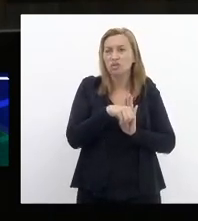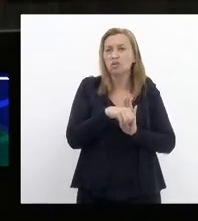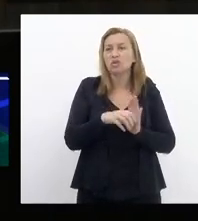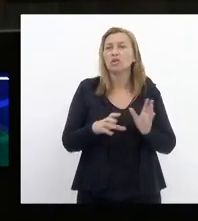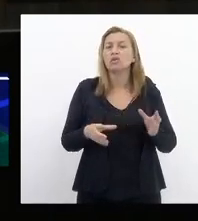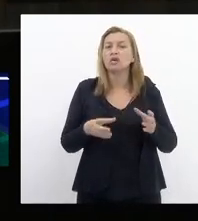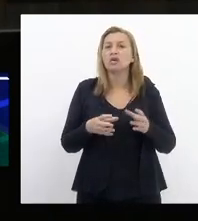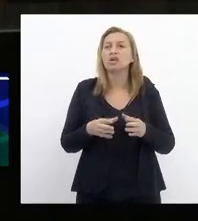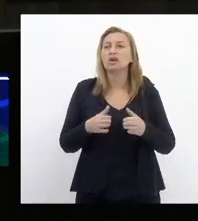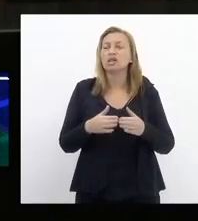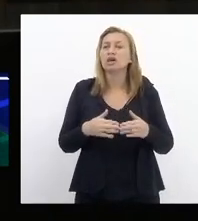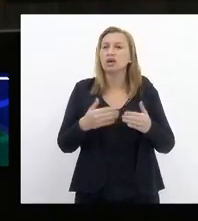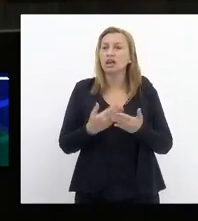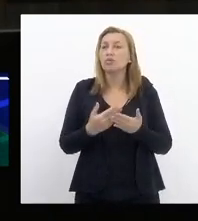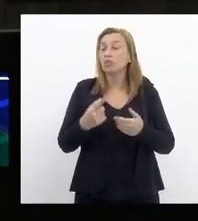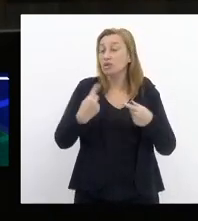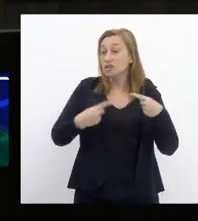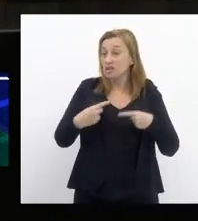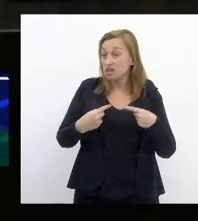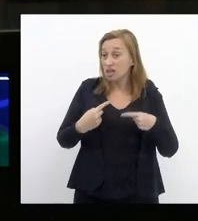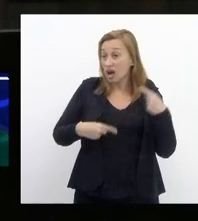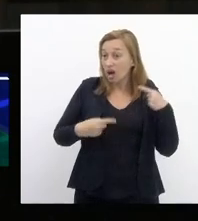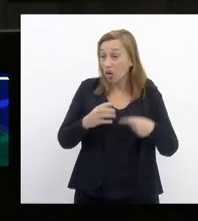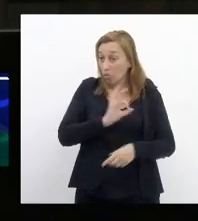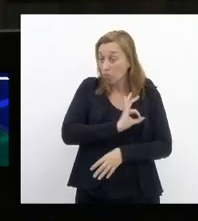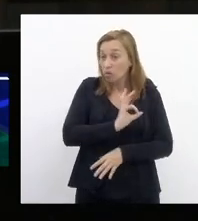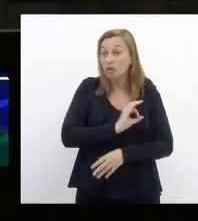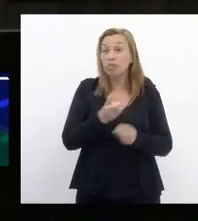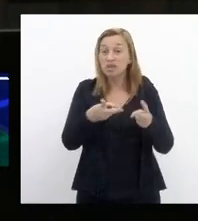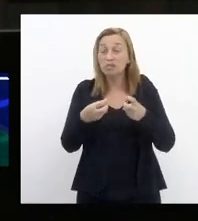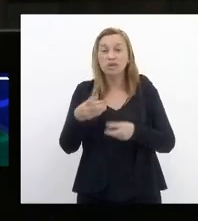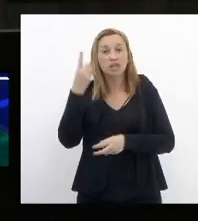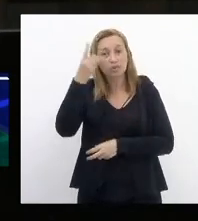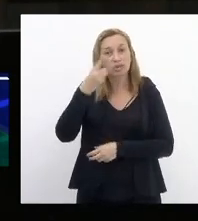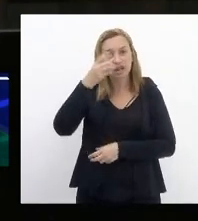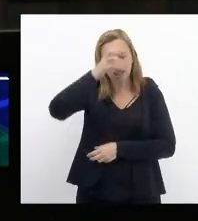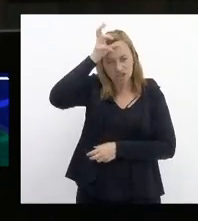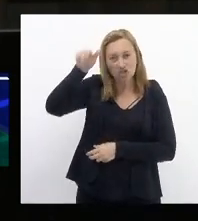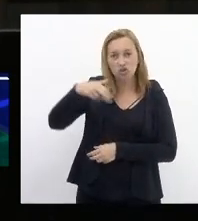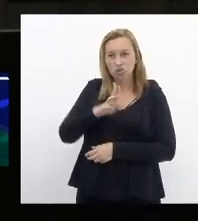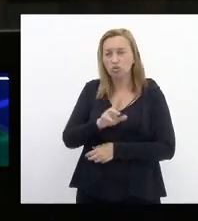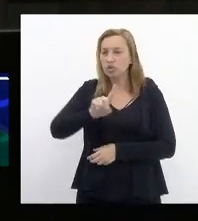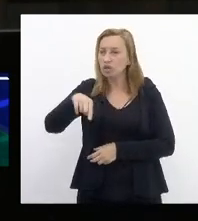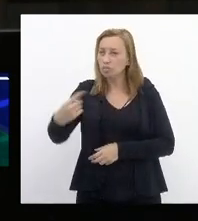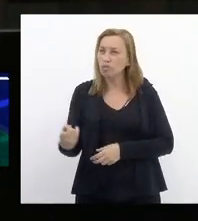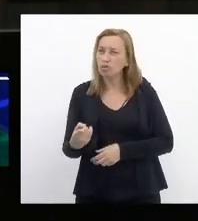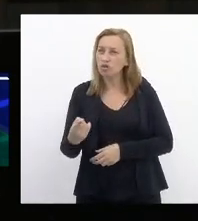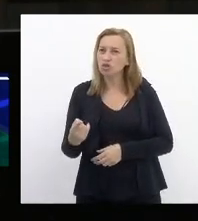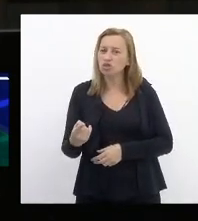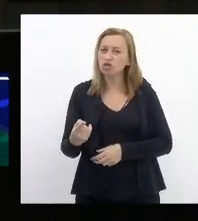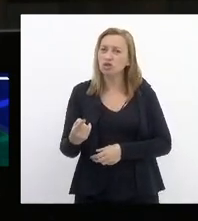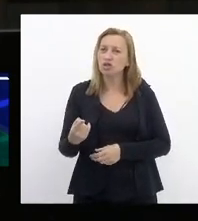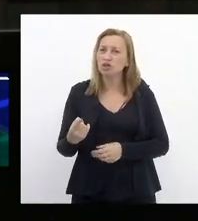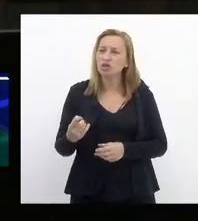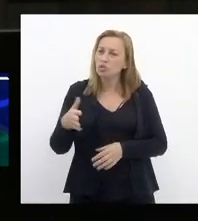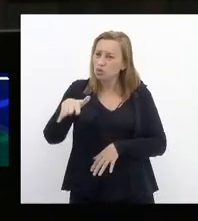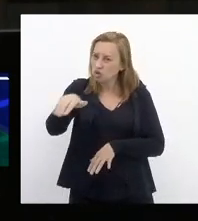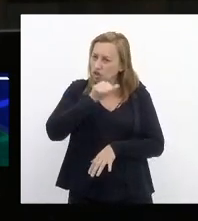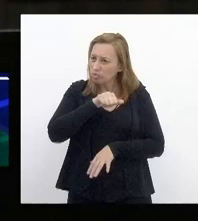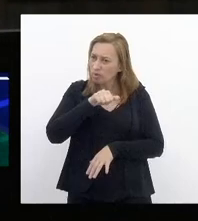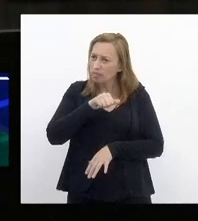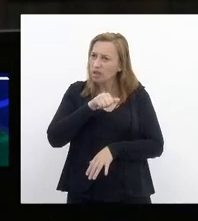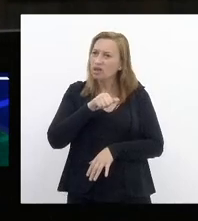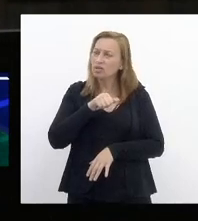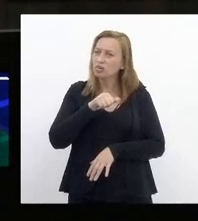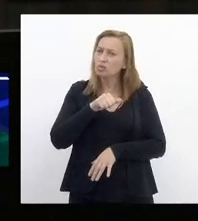inquérito policial, mas o que se percebia, deputada Tiaju, é que após a intervenção da polícia, após o chamamento do